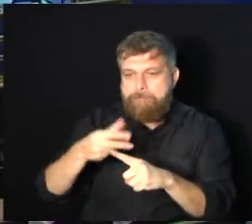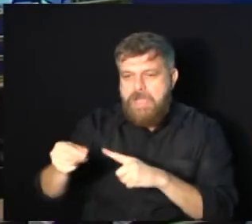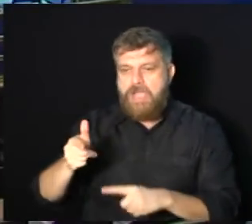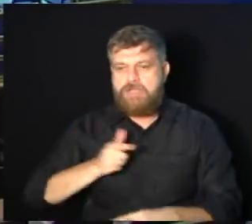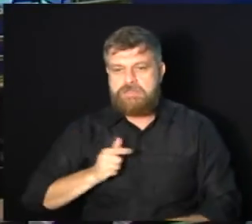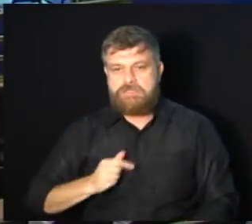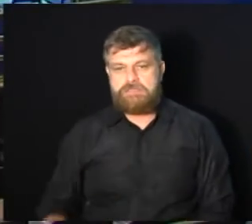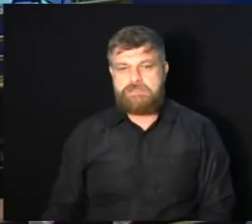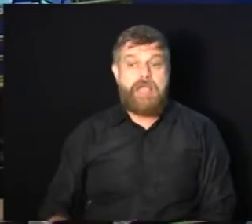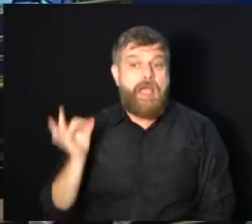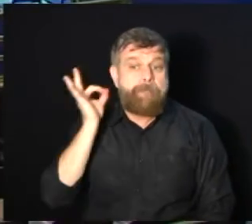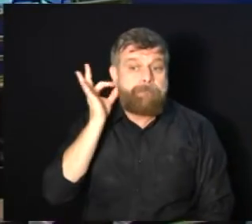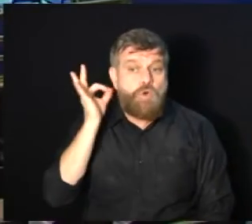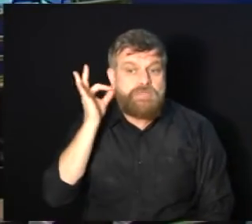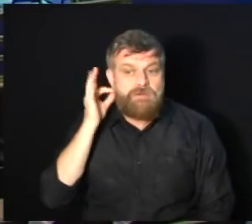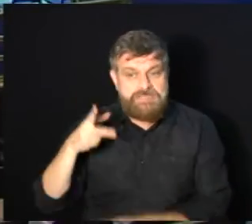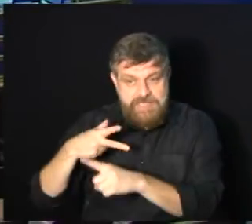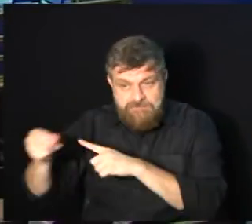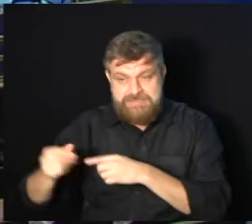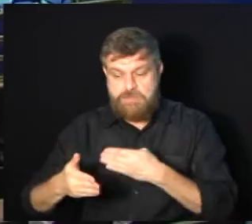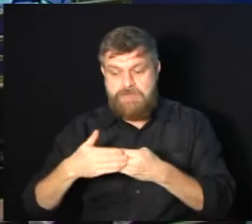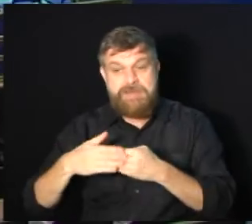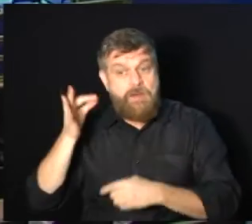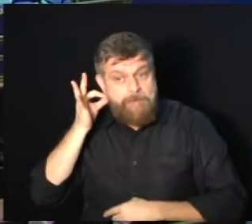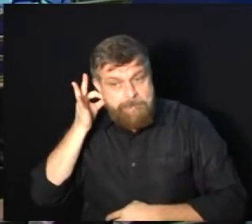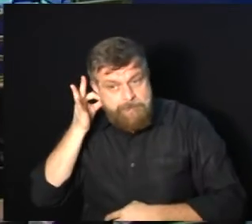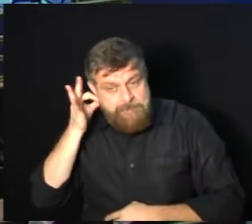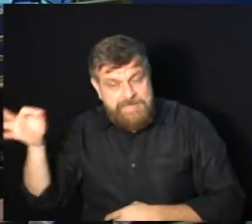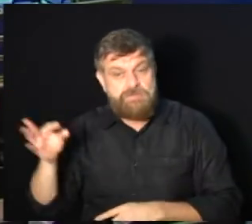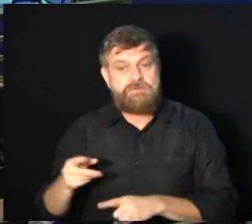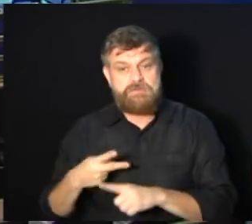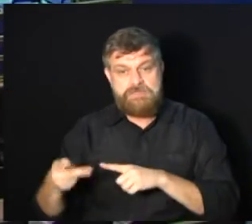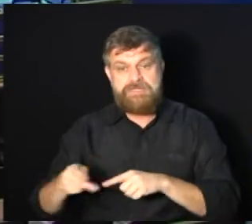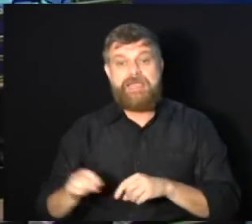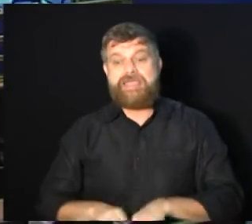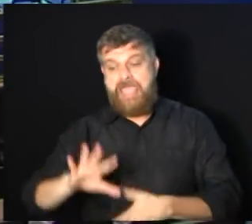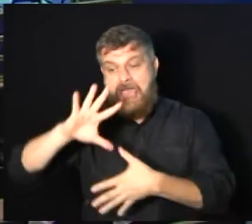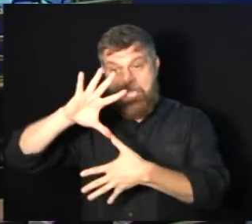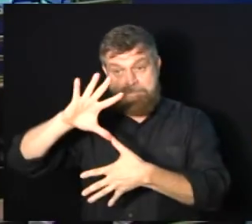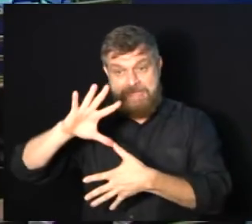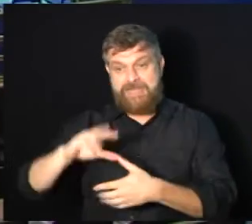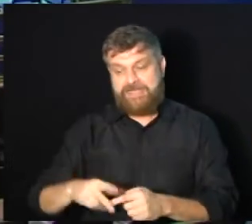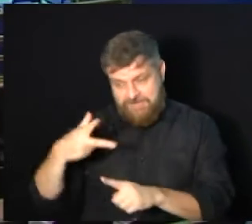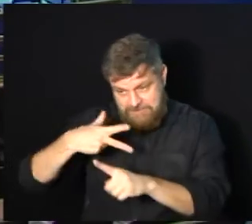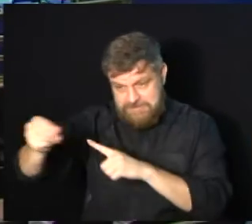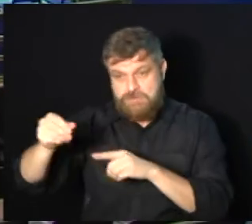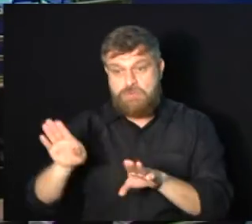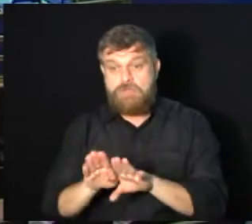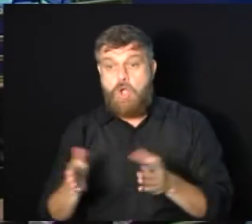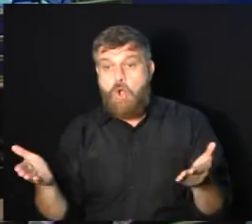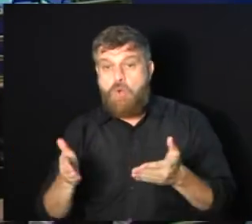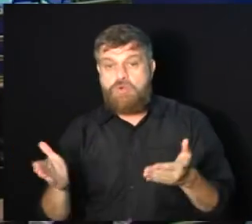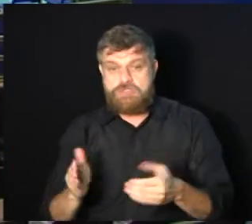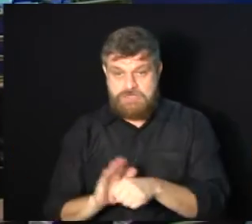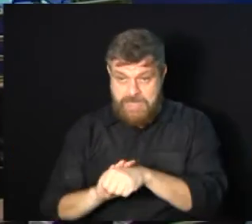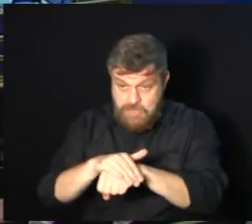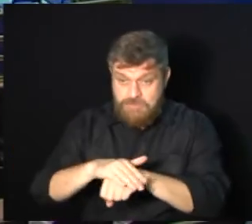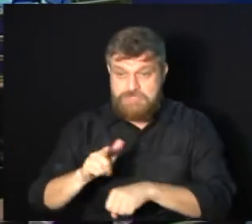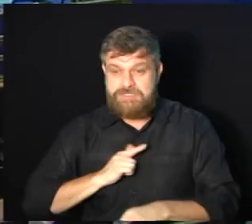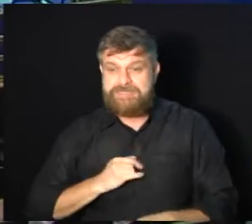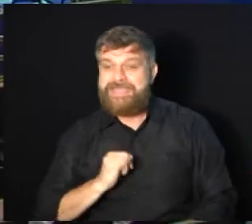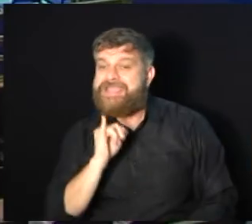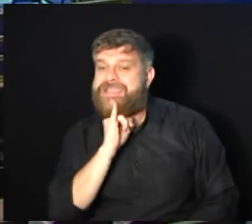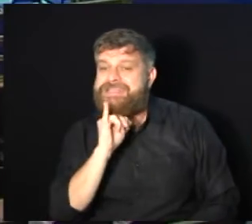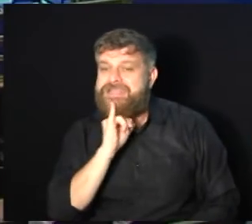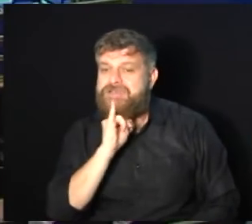contra Ponta Grossa, Ribeirão Preto e América Vôlei. Hoje, às 8 horas da noite, o duelo é diante de Itapetininga,